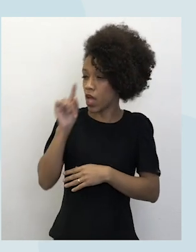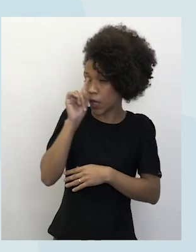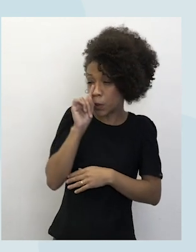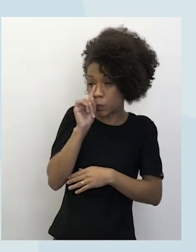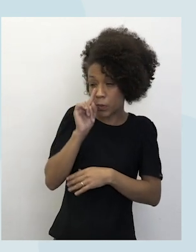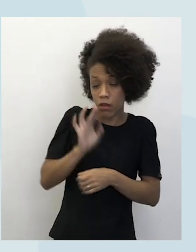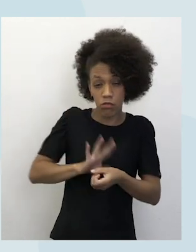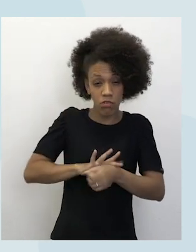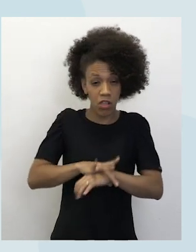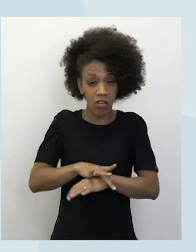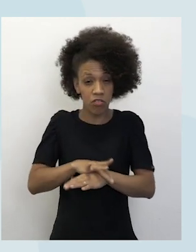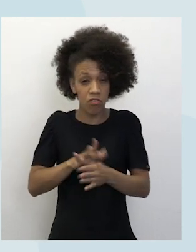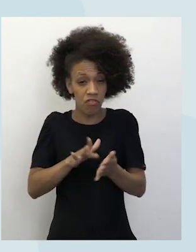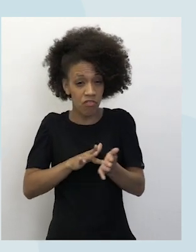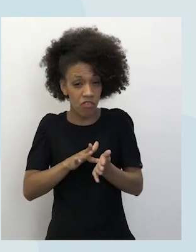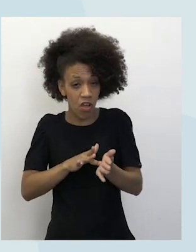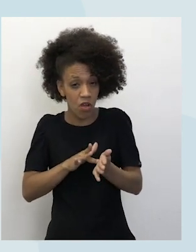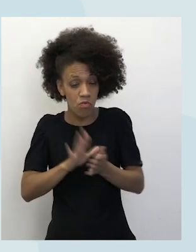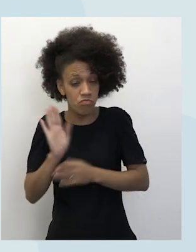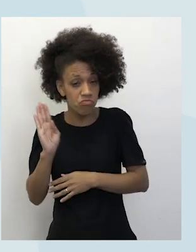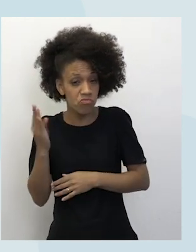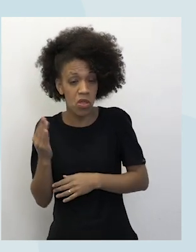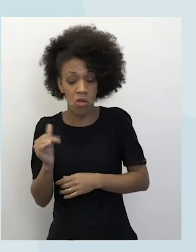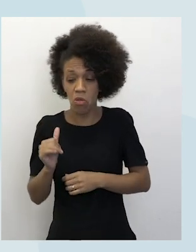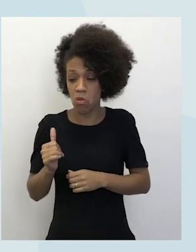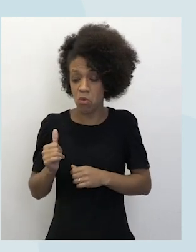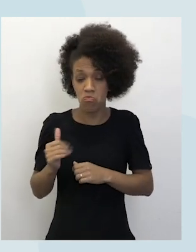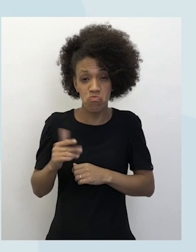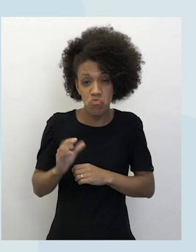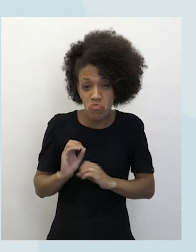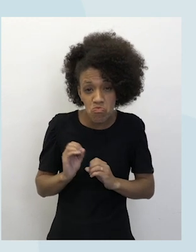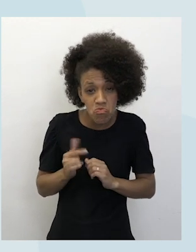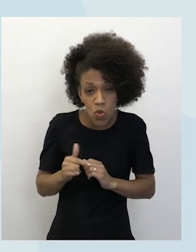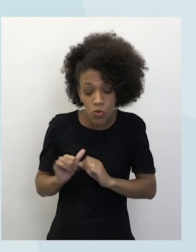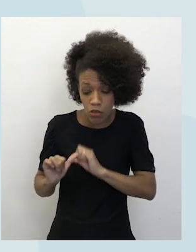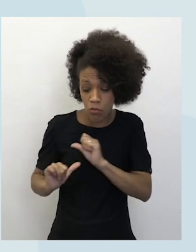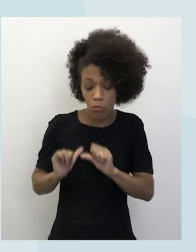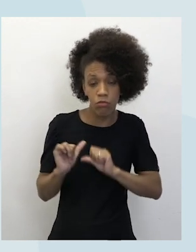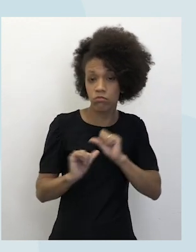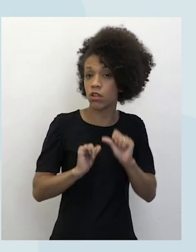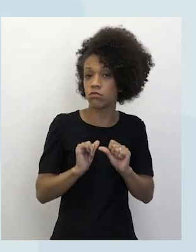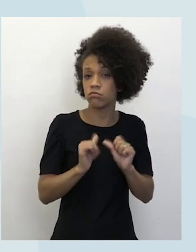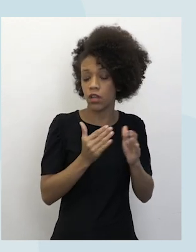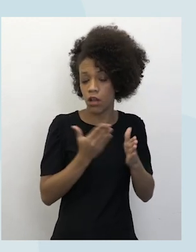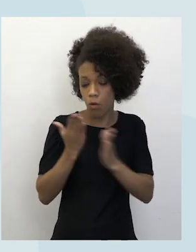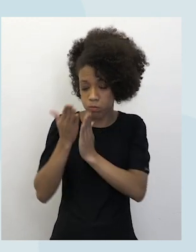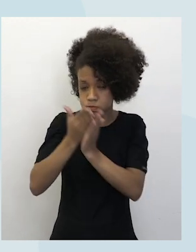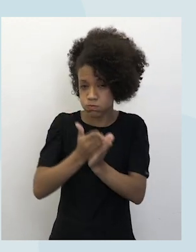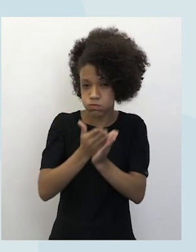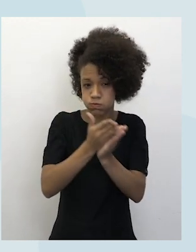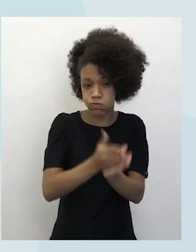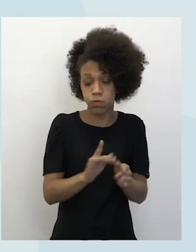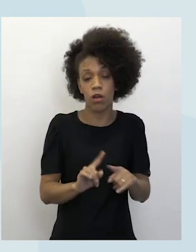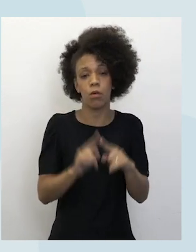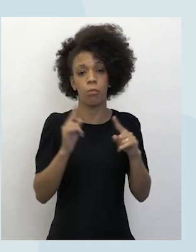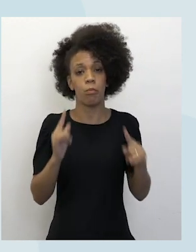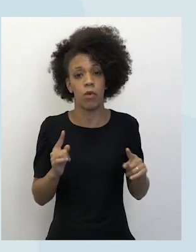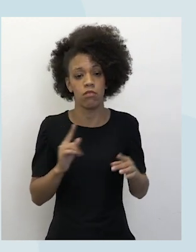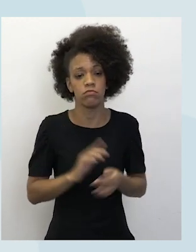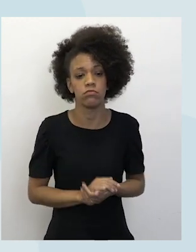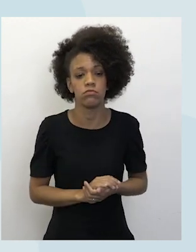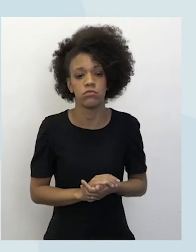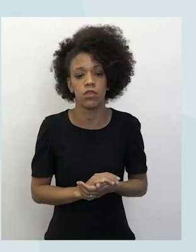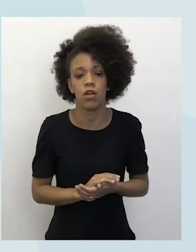que não temo contrastes nem mudanças andando em bravo mar perdido o lenho é mas